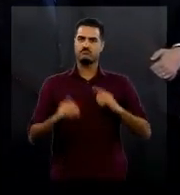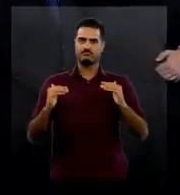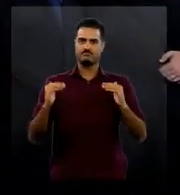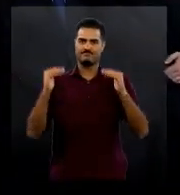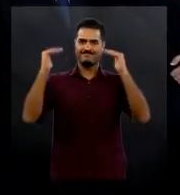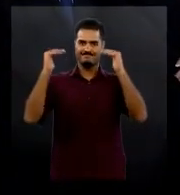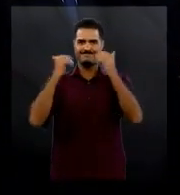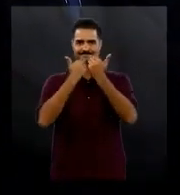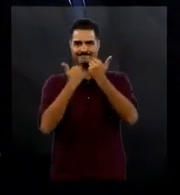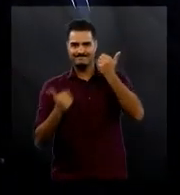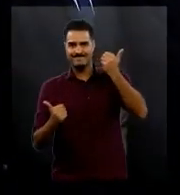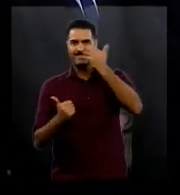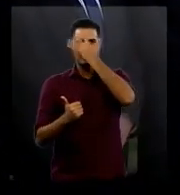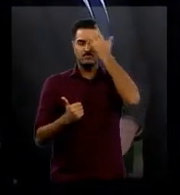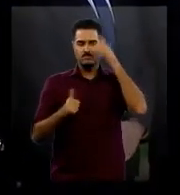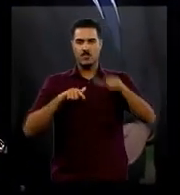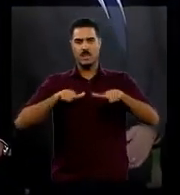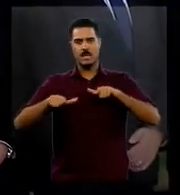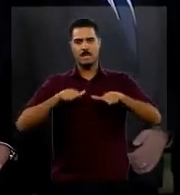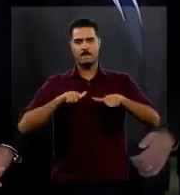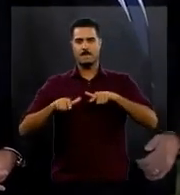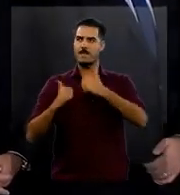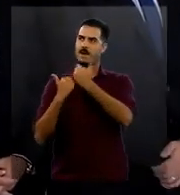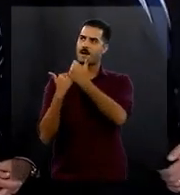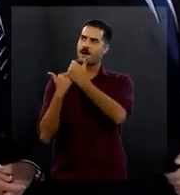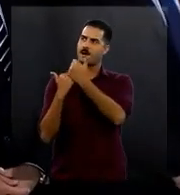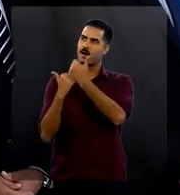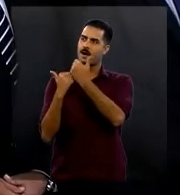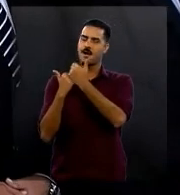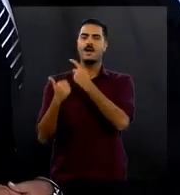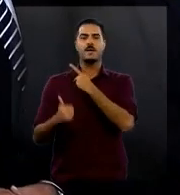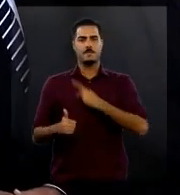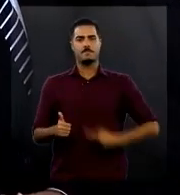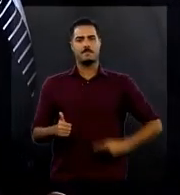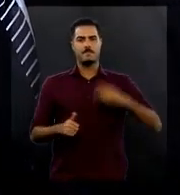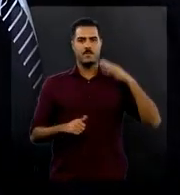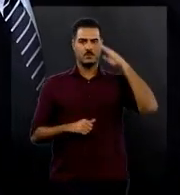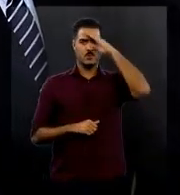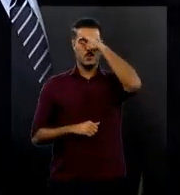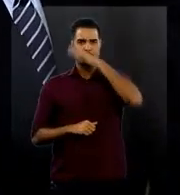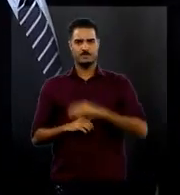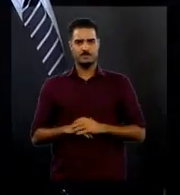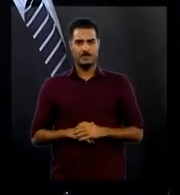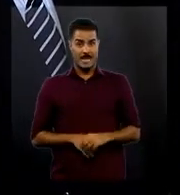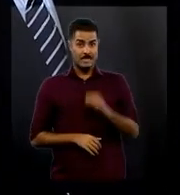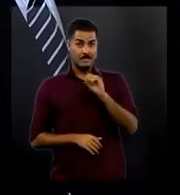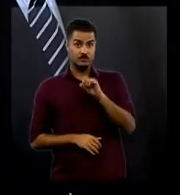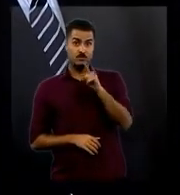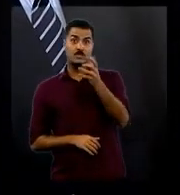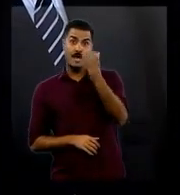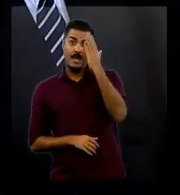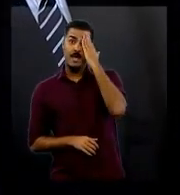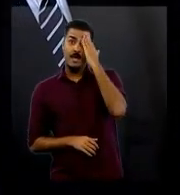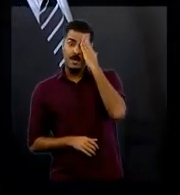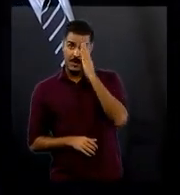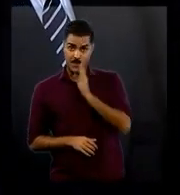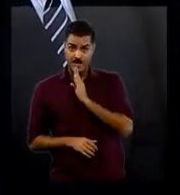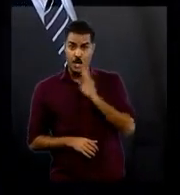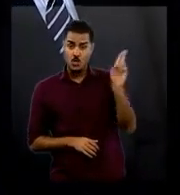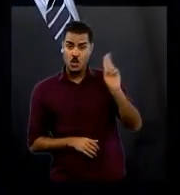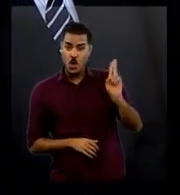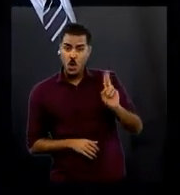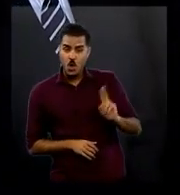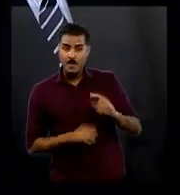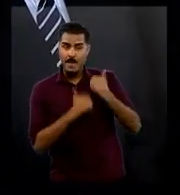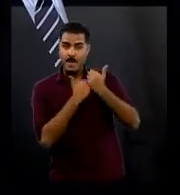de assessores do presidente Jair Bolsonaro. Se você quiser conhecer a equipe, né, de Jair Bolsonaro, todos